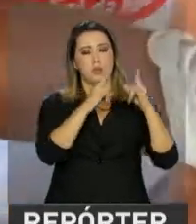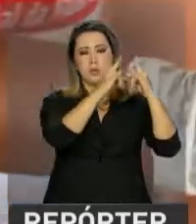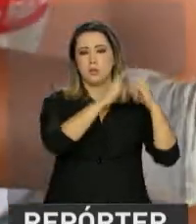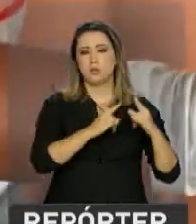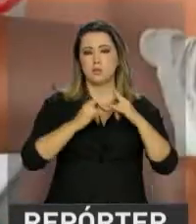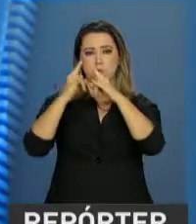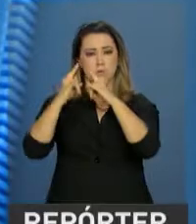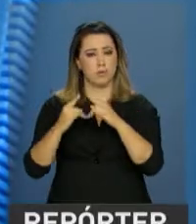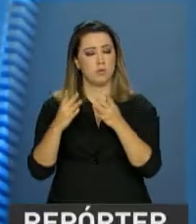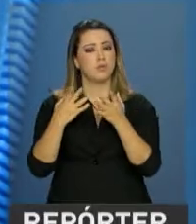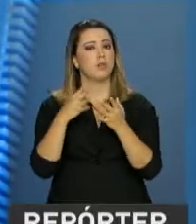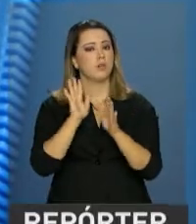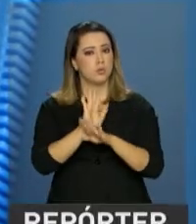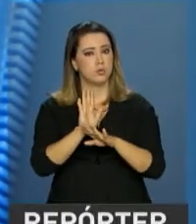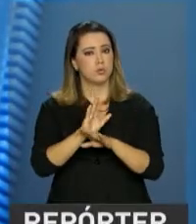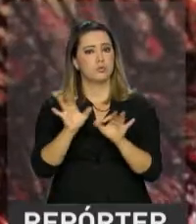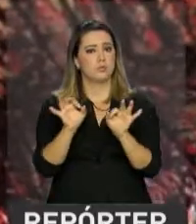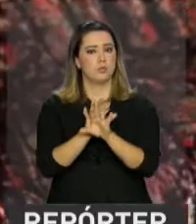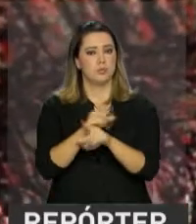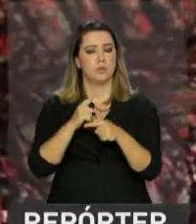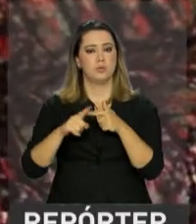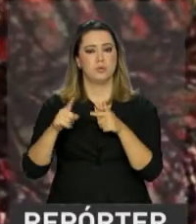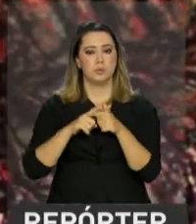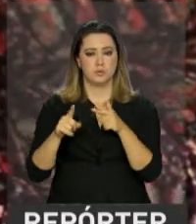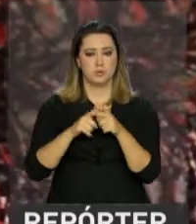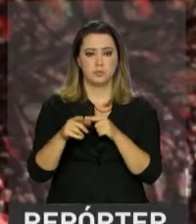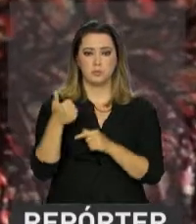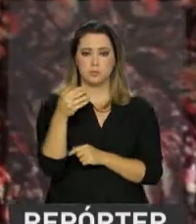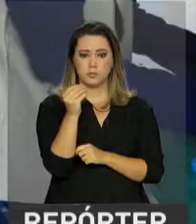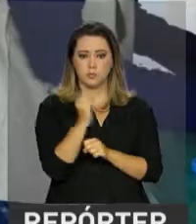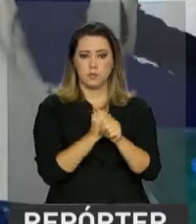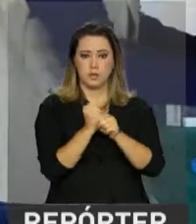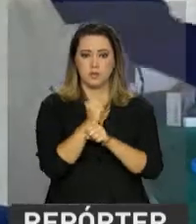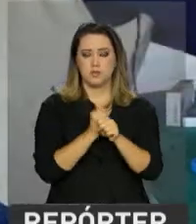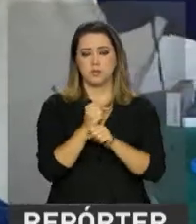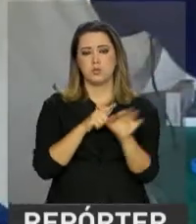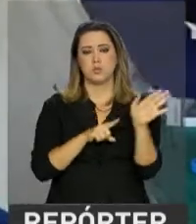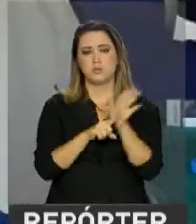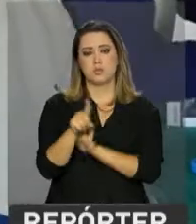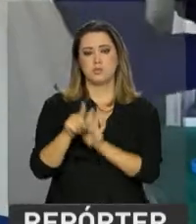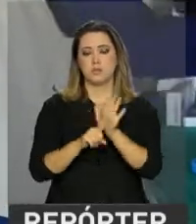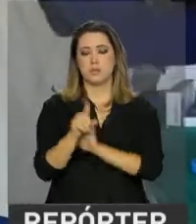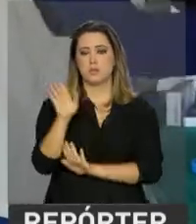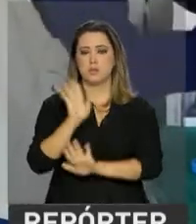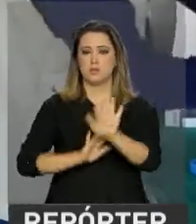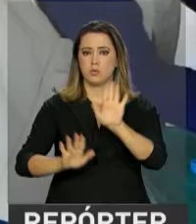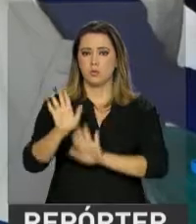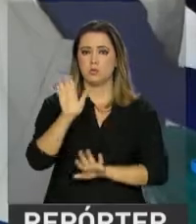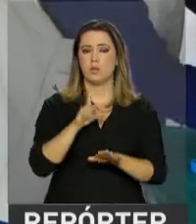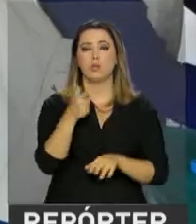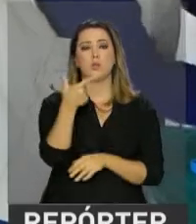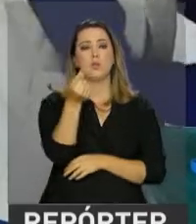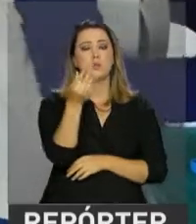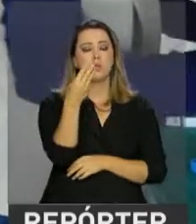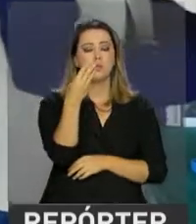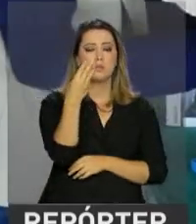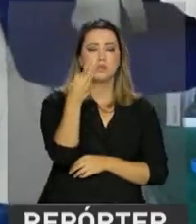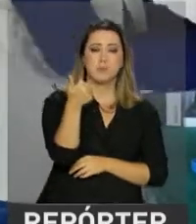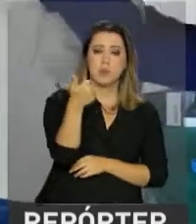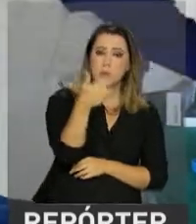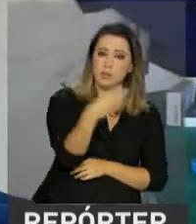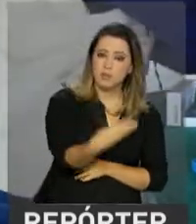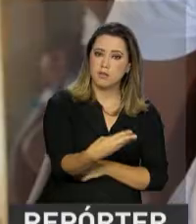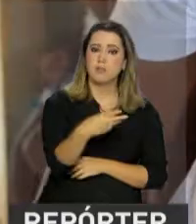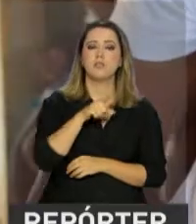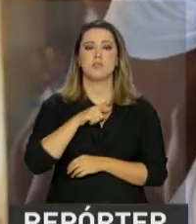ajudou a resolver o problema depois de dez anos de pesquisa e cuidados 2013 foi a data do último caso de malária